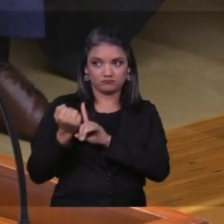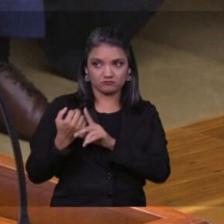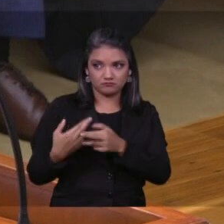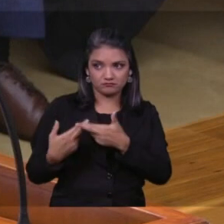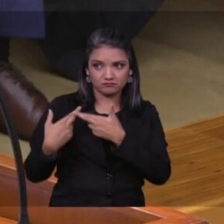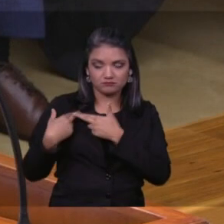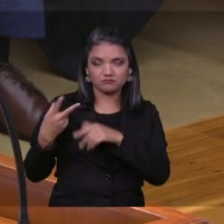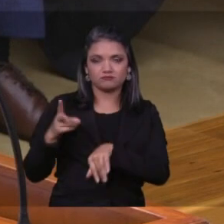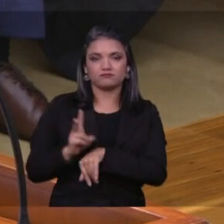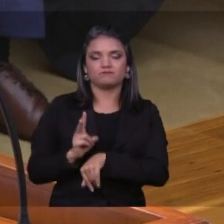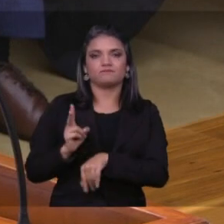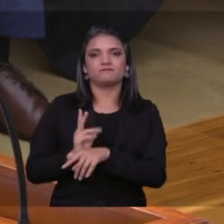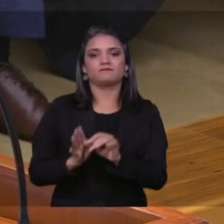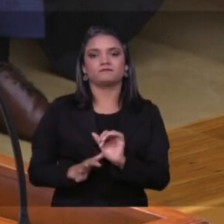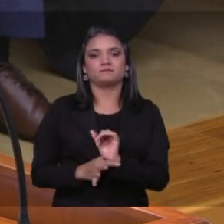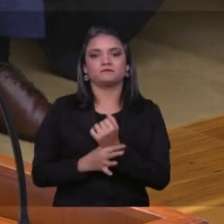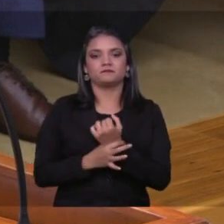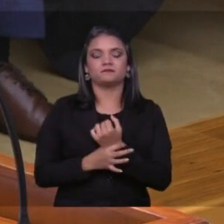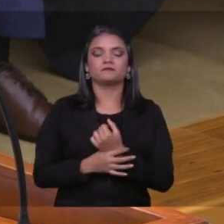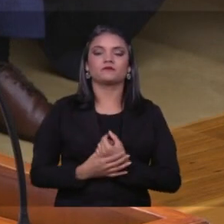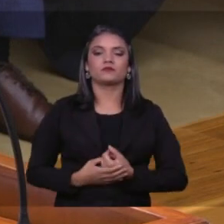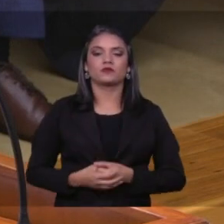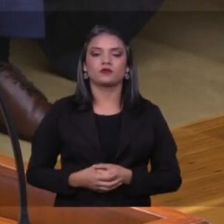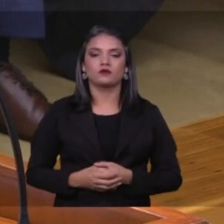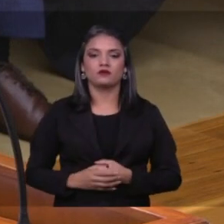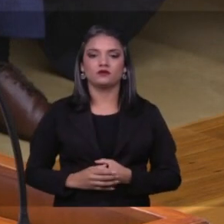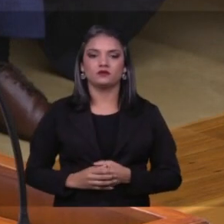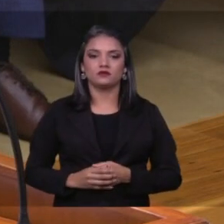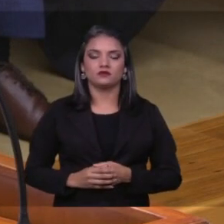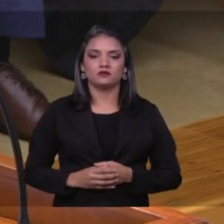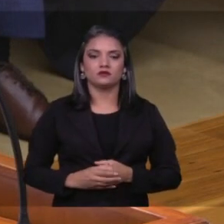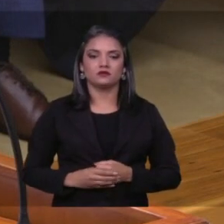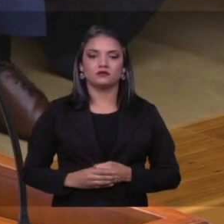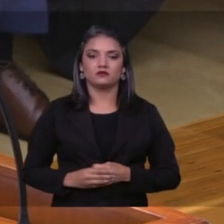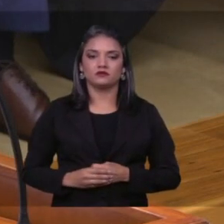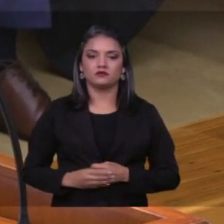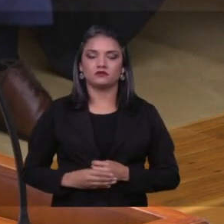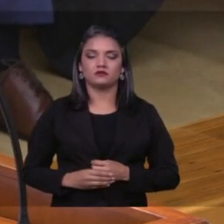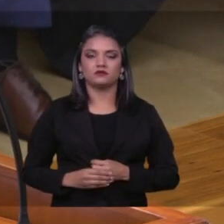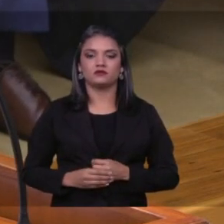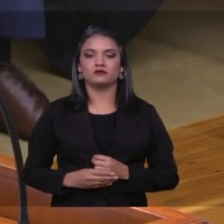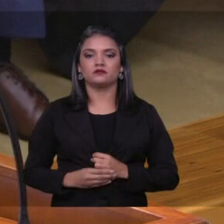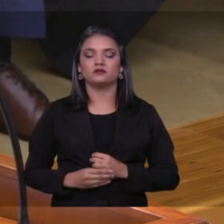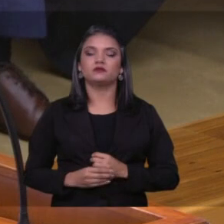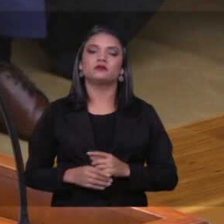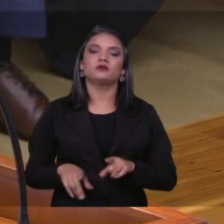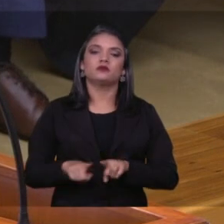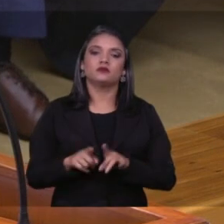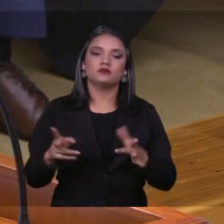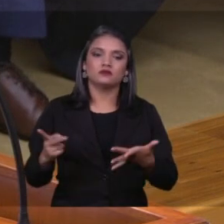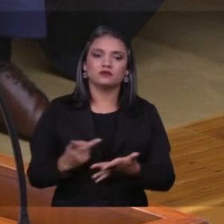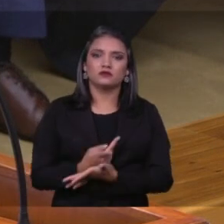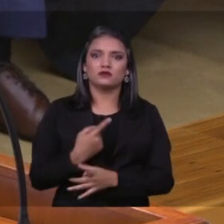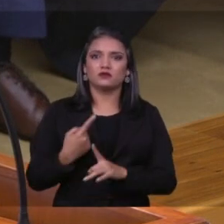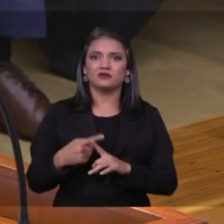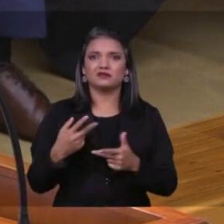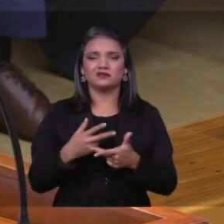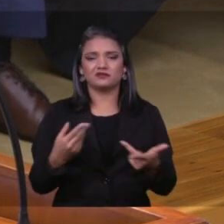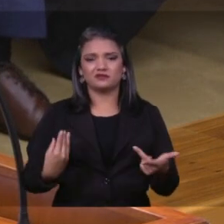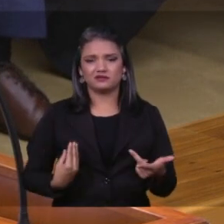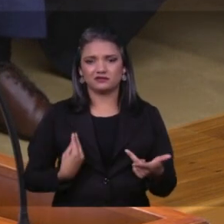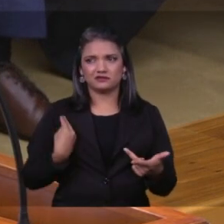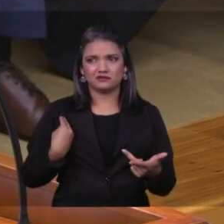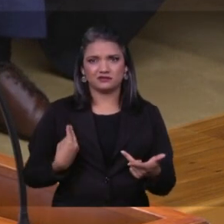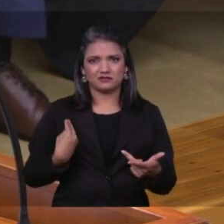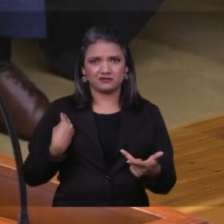e preservação. Esse aspecto ganha ainda mais destaque diante das ameaças à vida resultantes das mudanças climáticas,